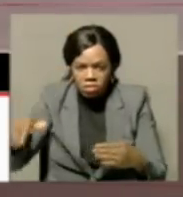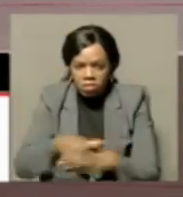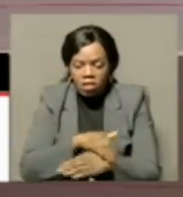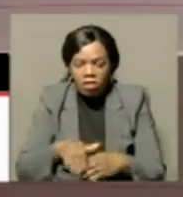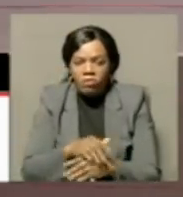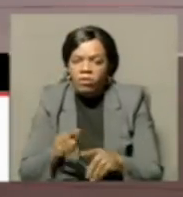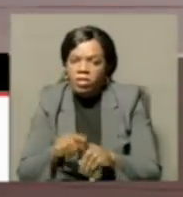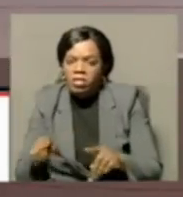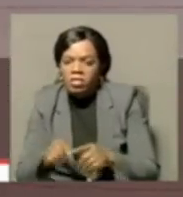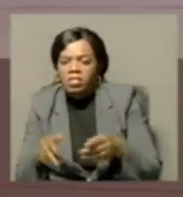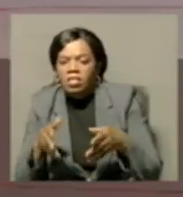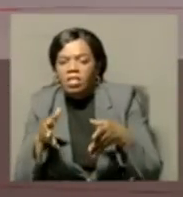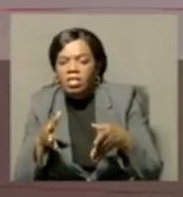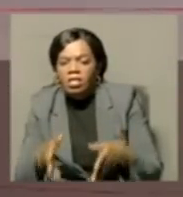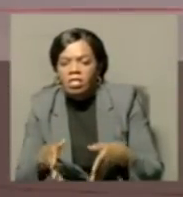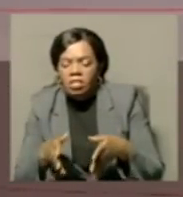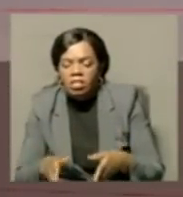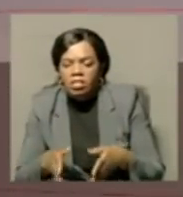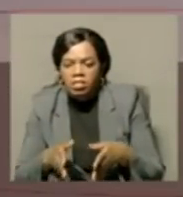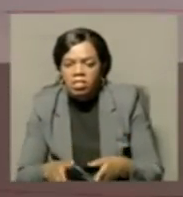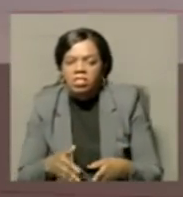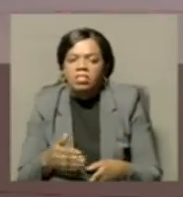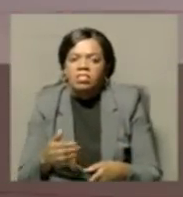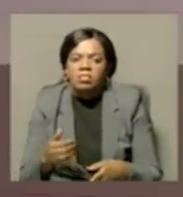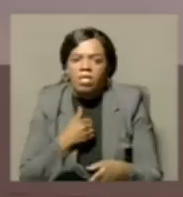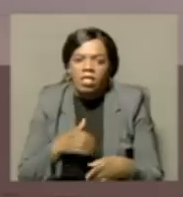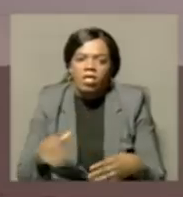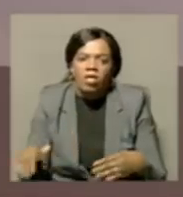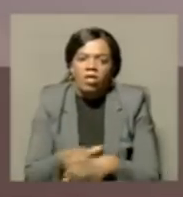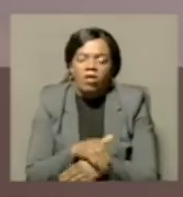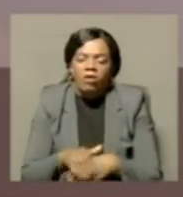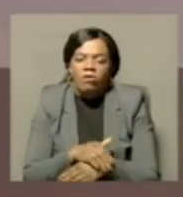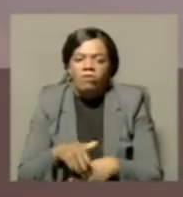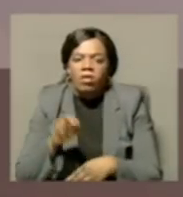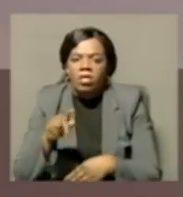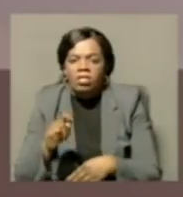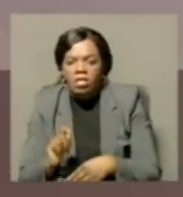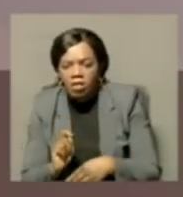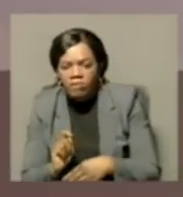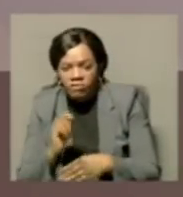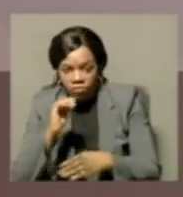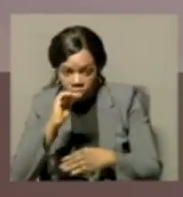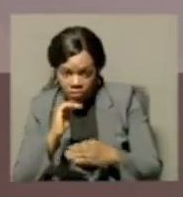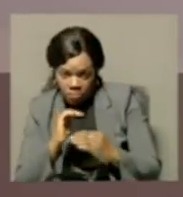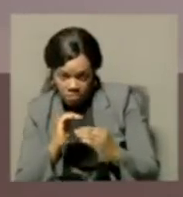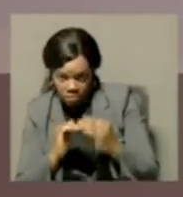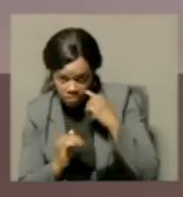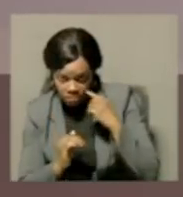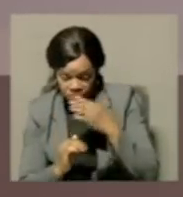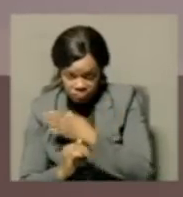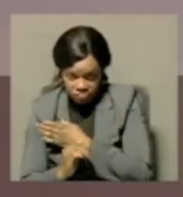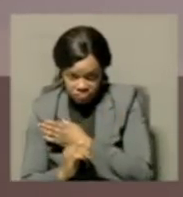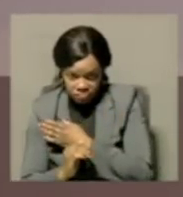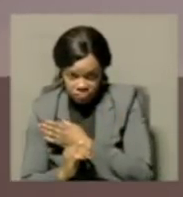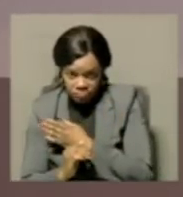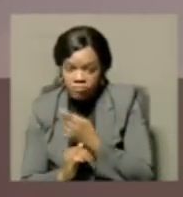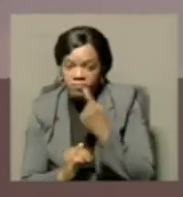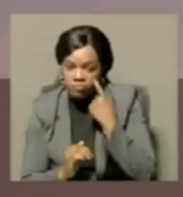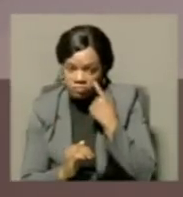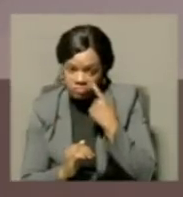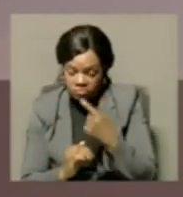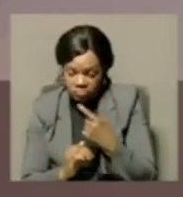4 de Fevereiro, Rua Ndunduma, Rua Cônego Manuel das Neves, Estrada da Samba, Avenida 21 de Janeiro,